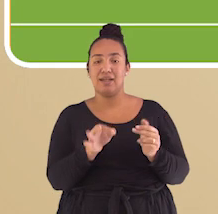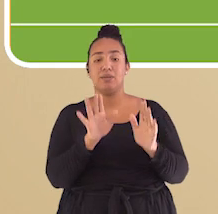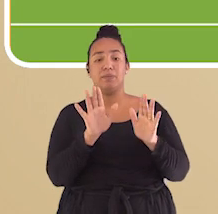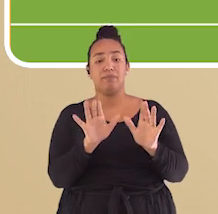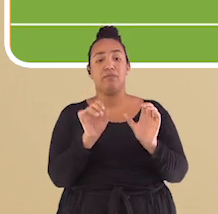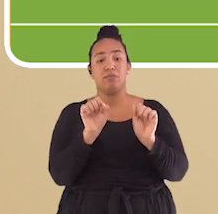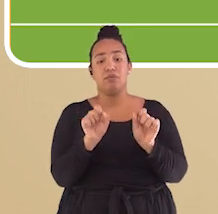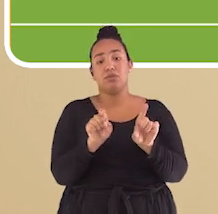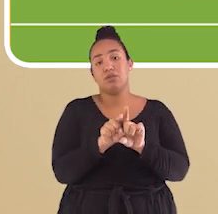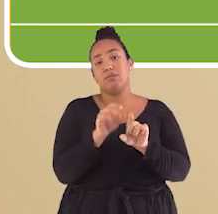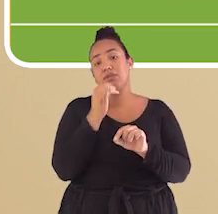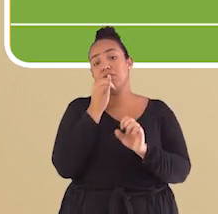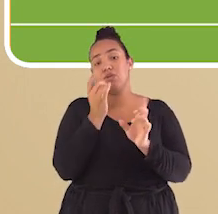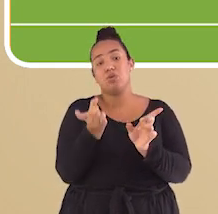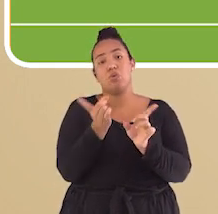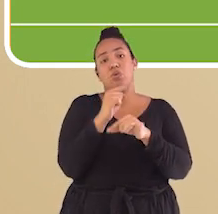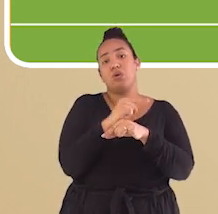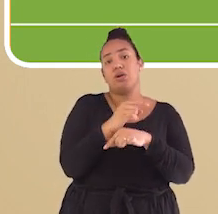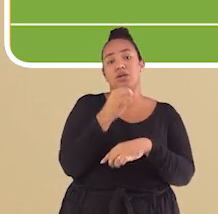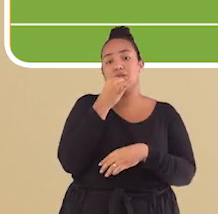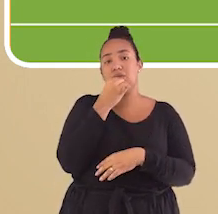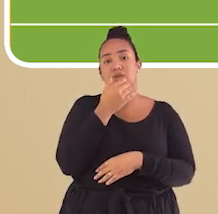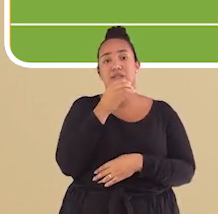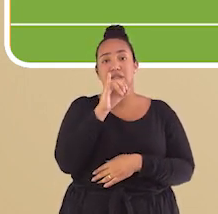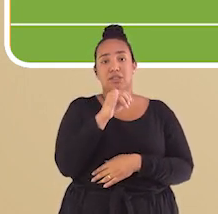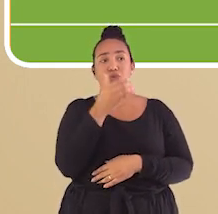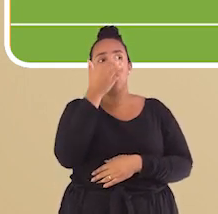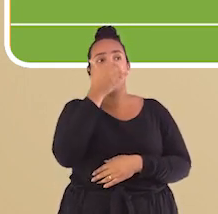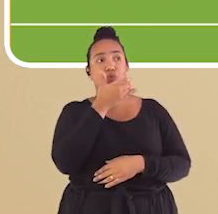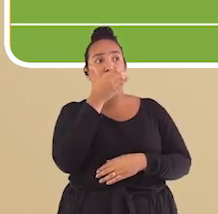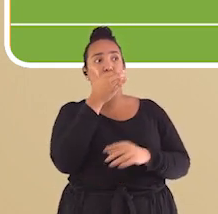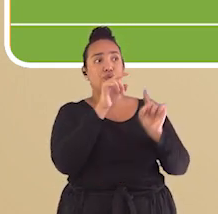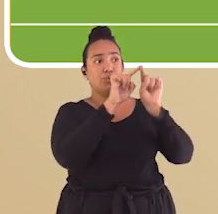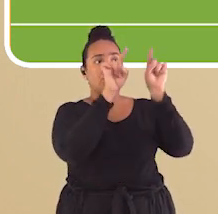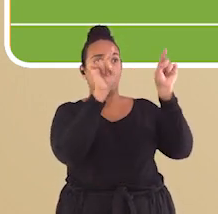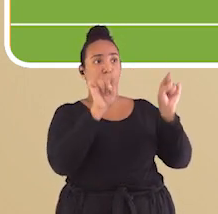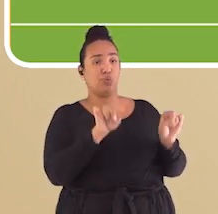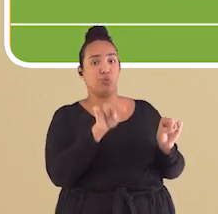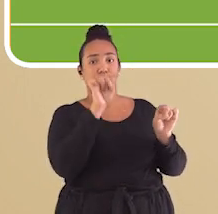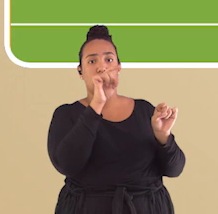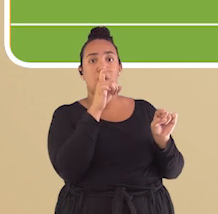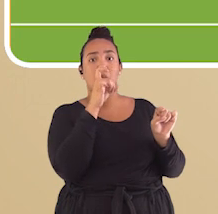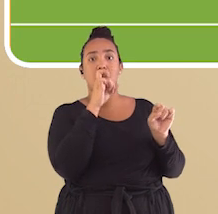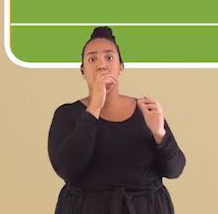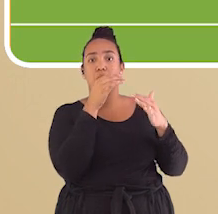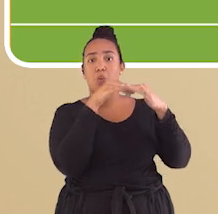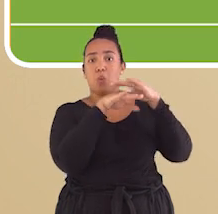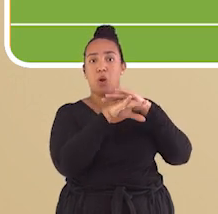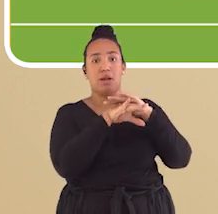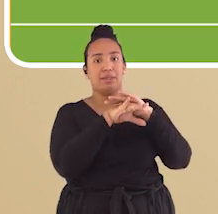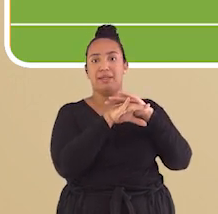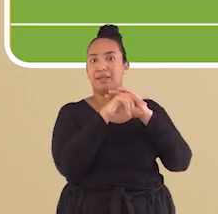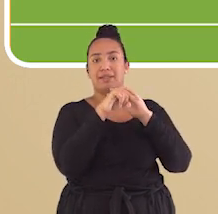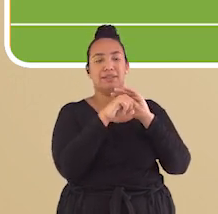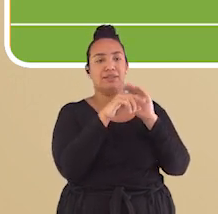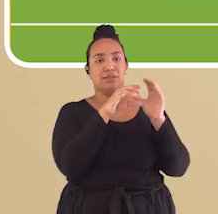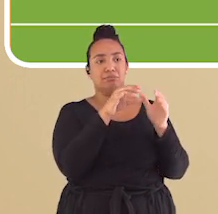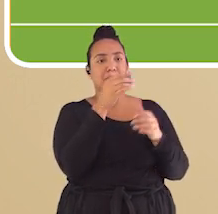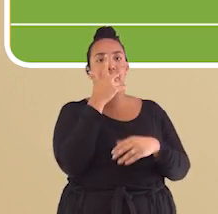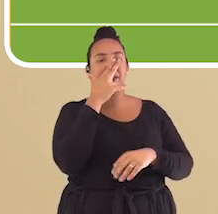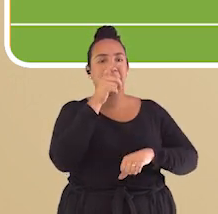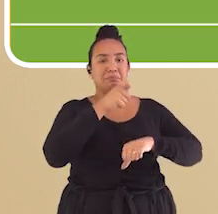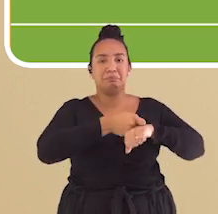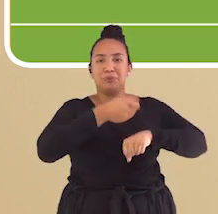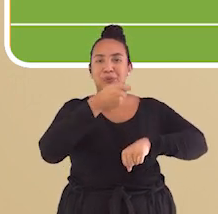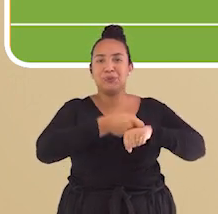contrário também. Um suco de frutas no freezer se torna um picolé, pois congela, mas se tirarmos de lá, ele